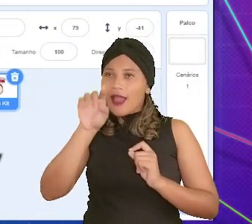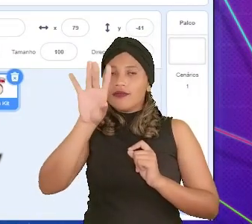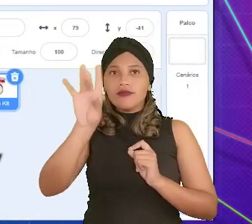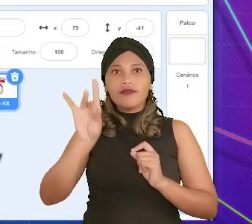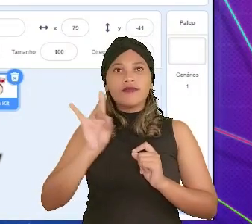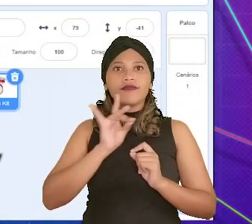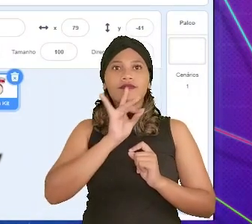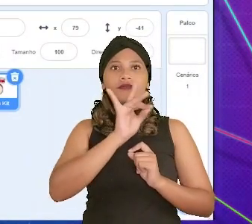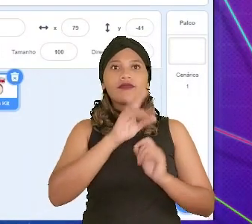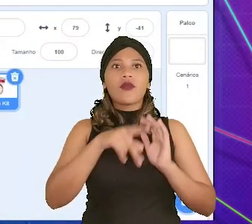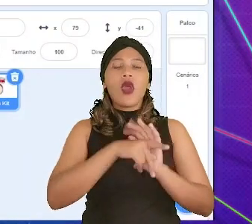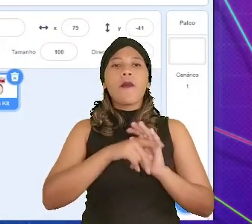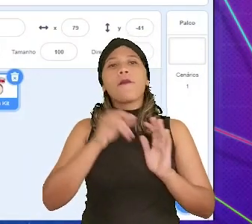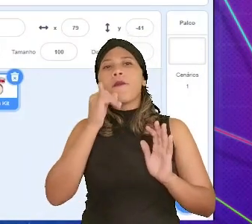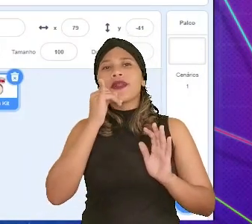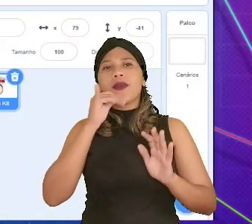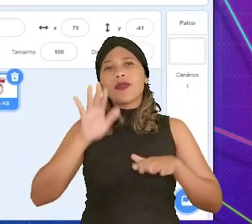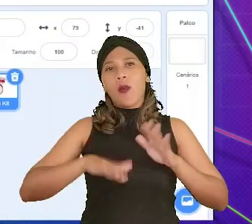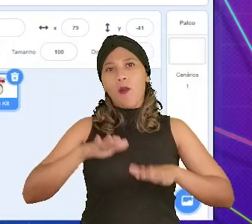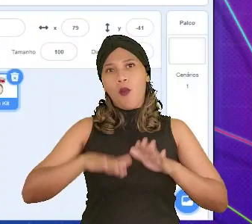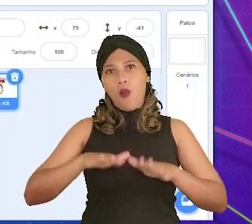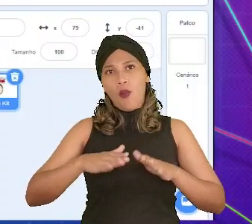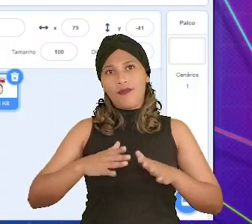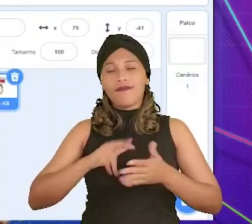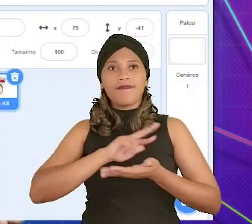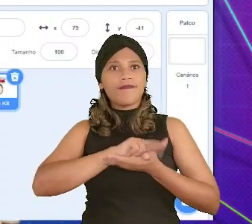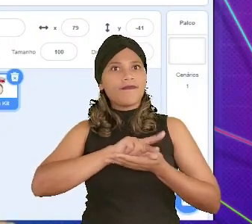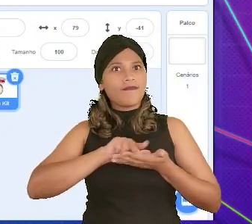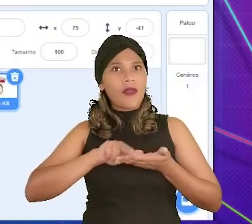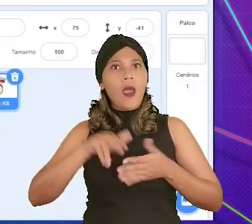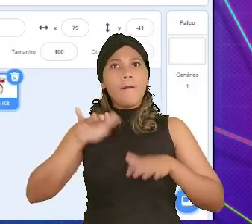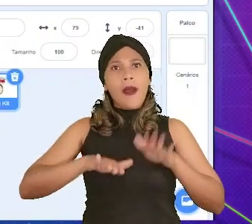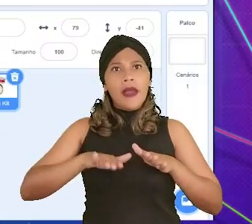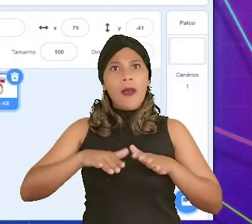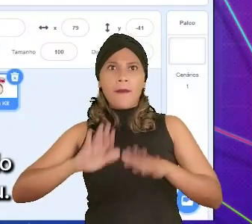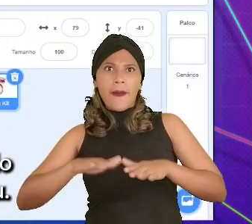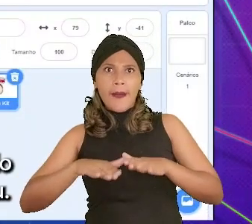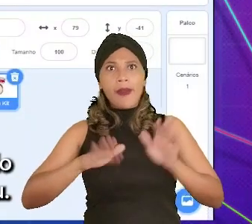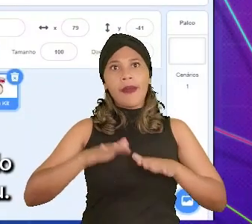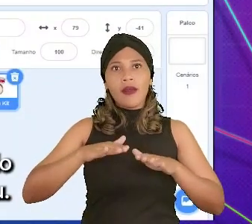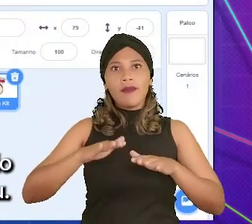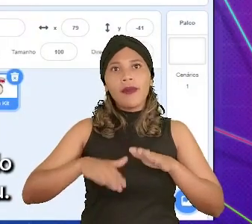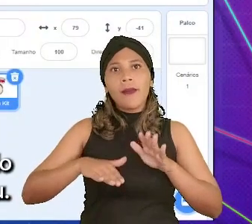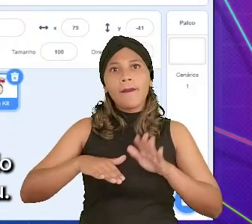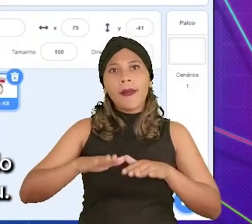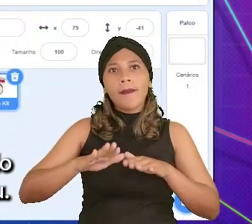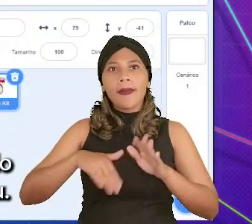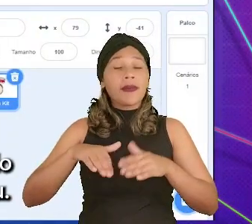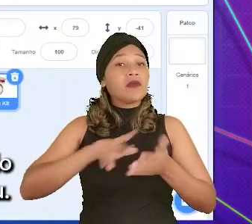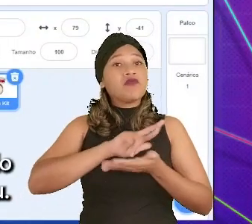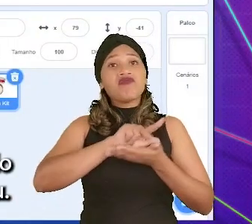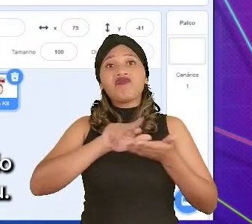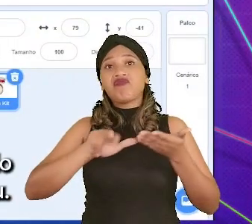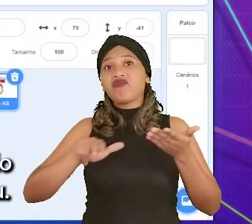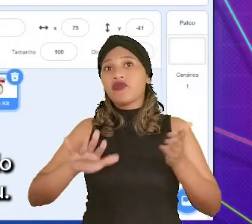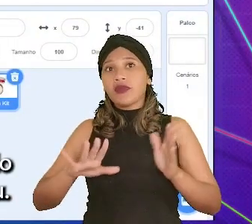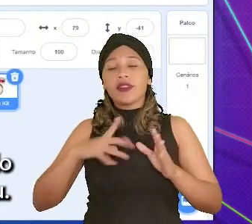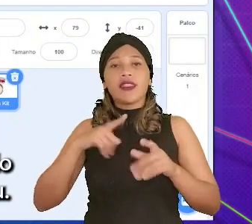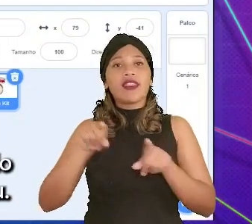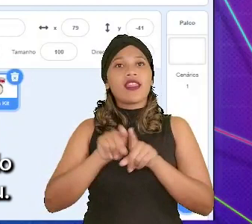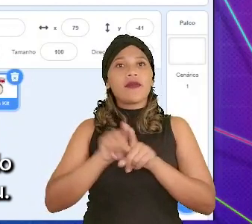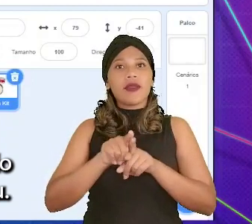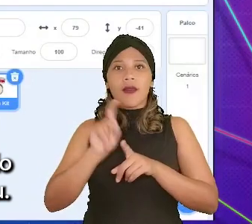irá selecionar Toque o Tambor, que oferece várias opções de batida de acordo com o número de referência. Indo na